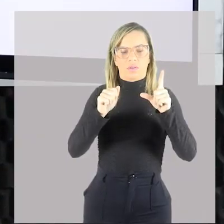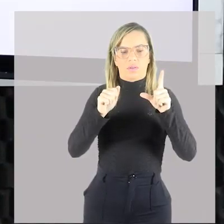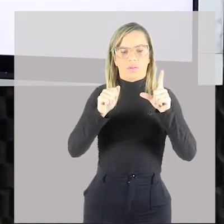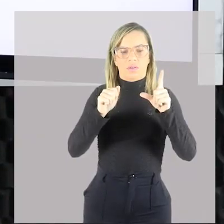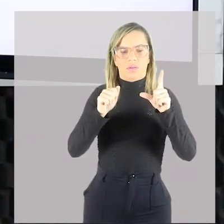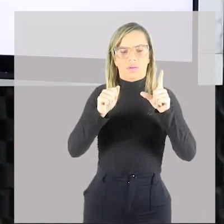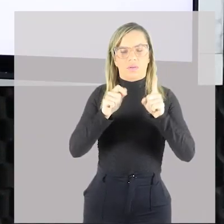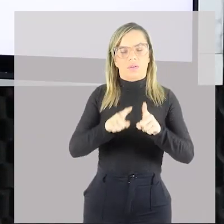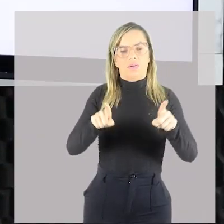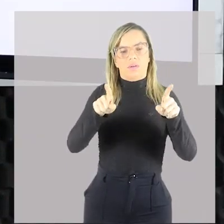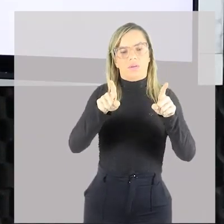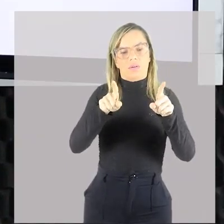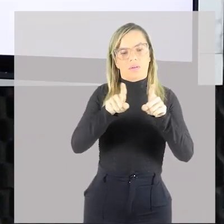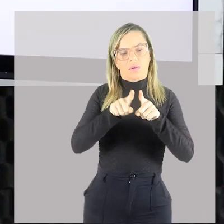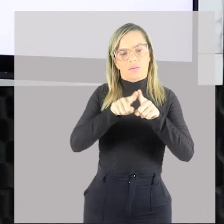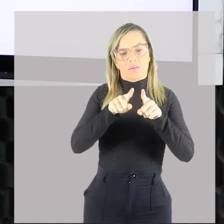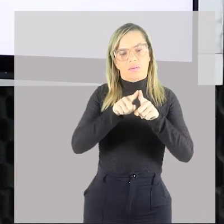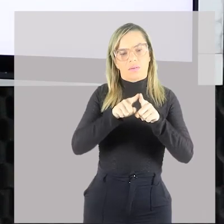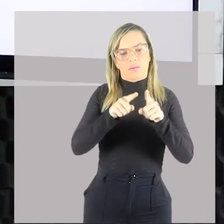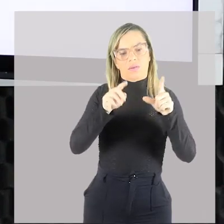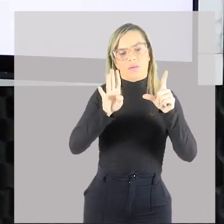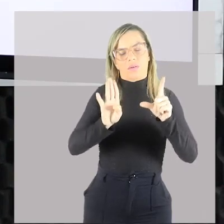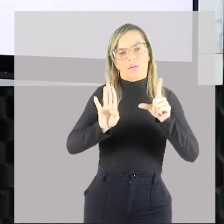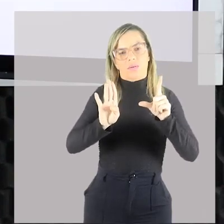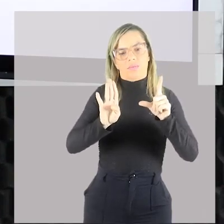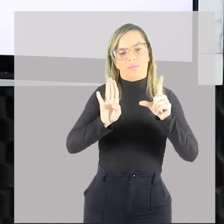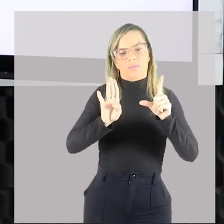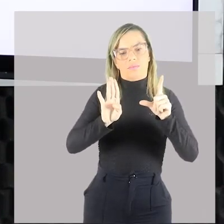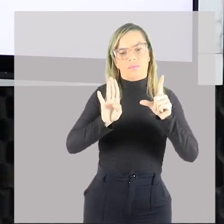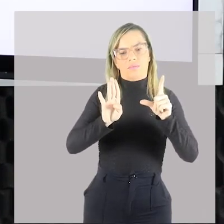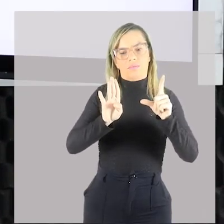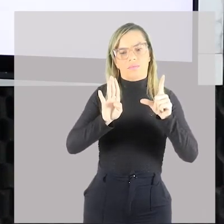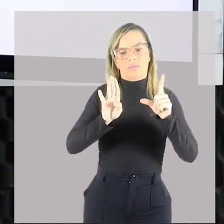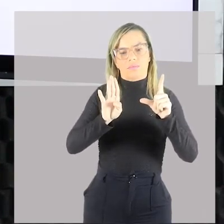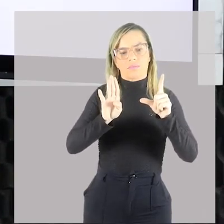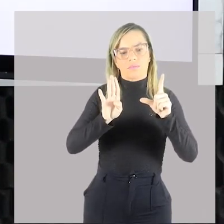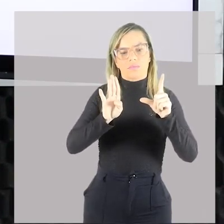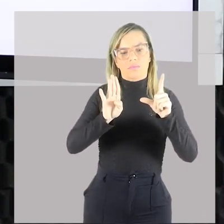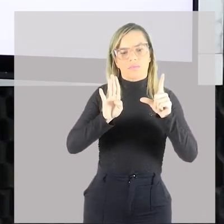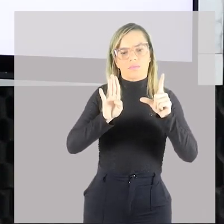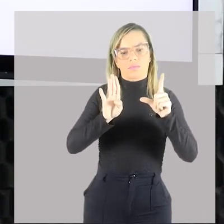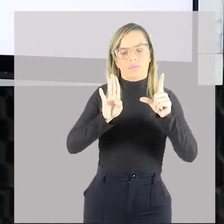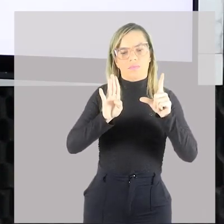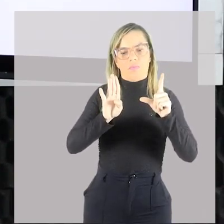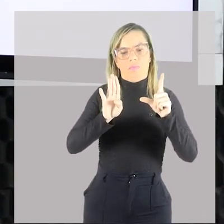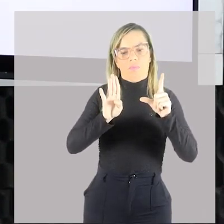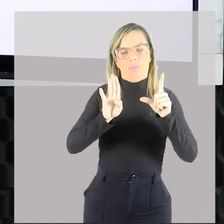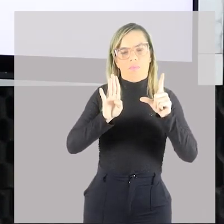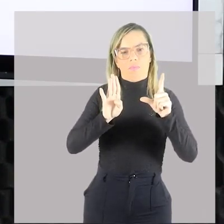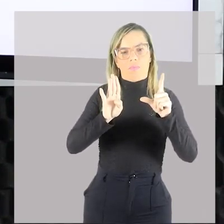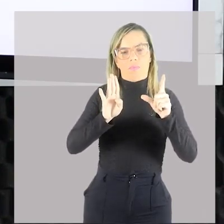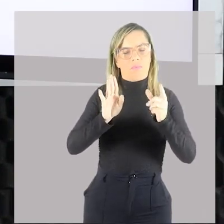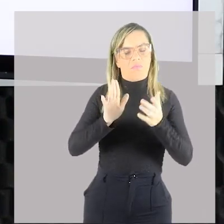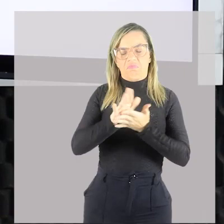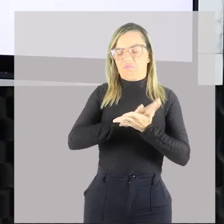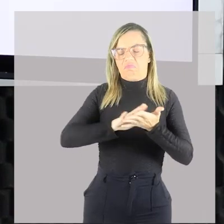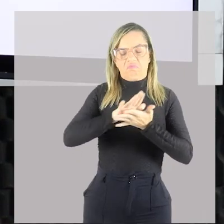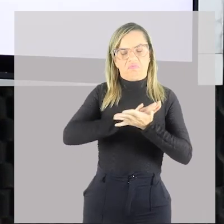Também a Hume e a descrição da soberania na perspectiva do sujeito, em termos de impressões e ideias, no qual nada a ver, porque isso